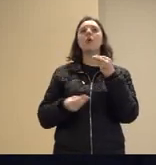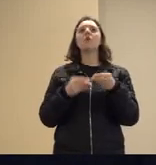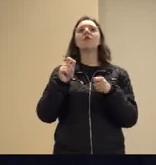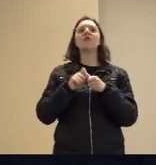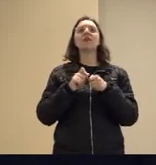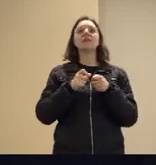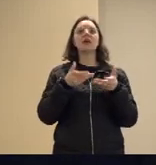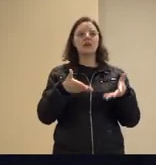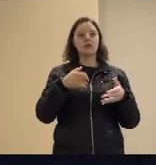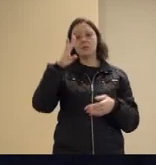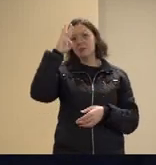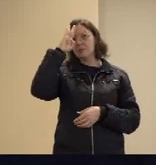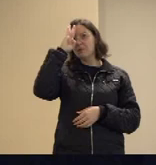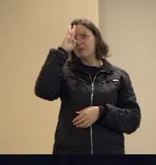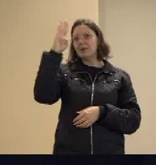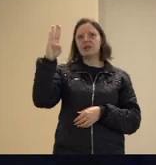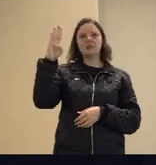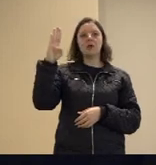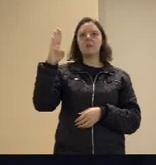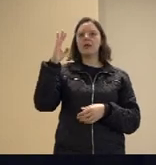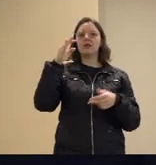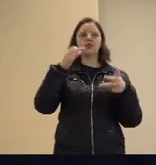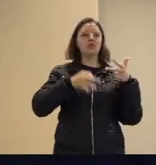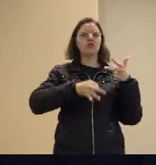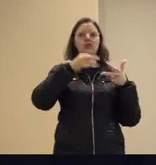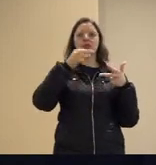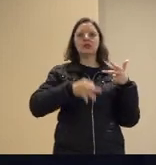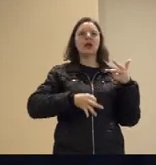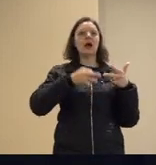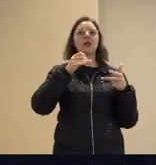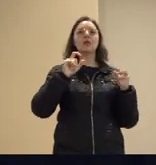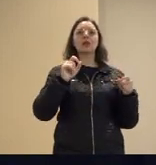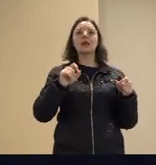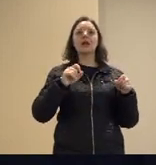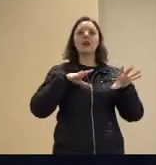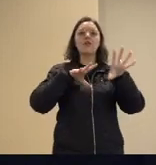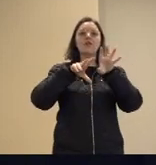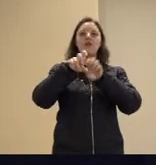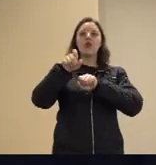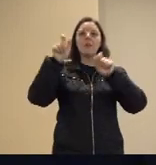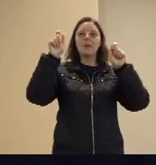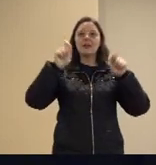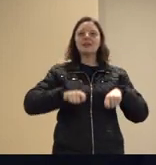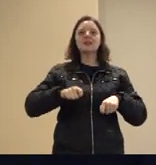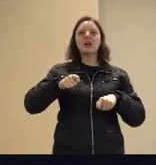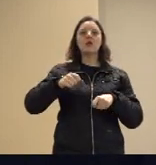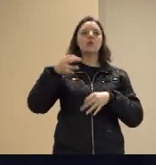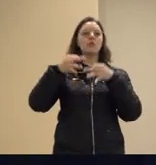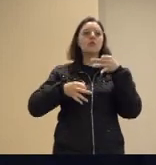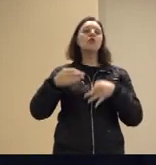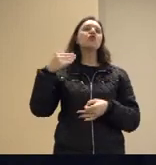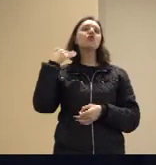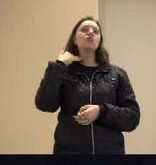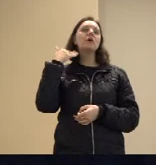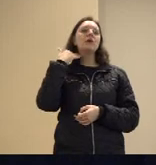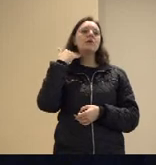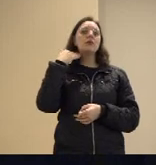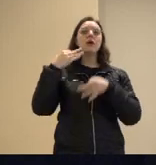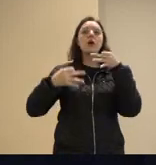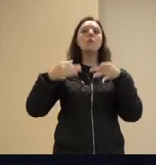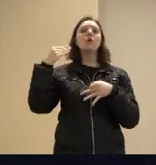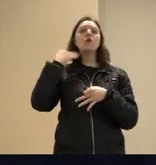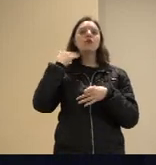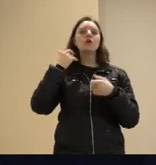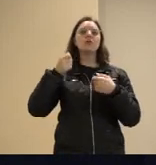isso aconteça, principalmente a partir do judiciário, é capacitar o juiz para participar